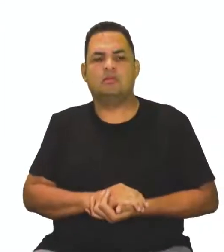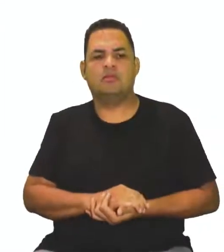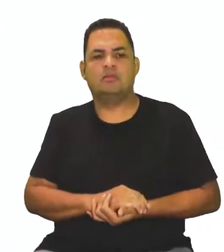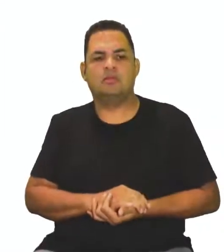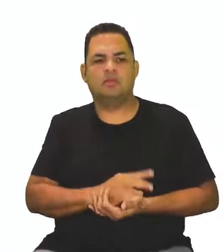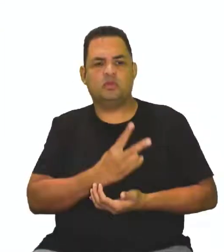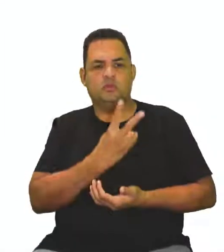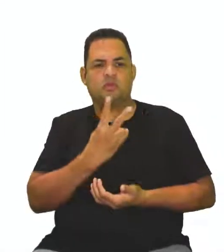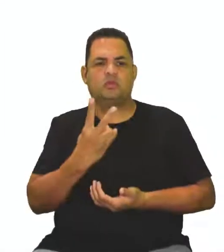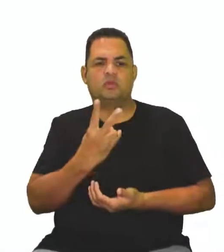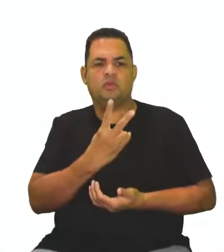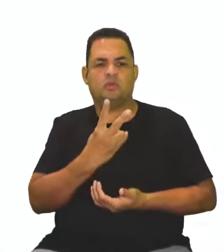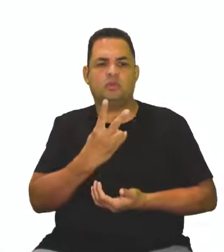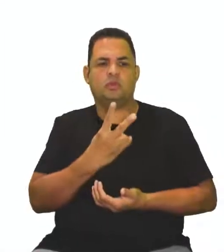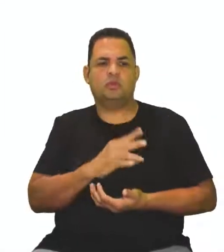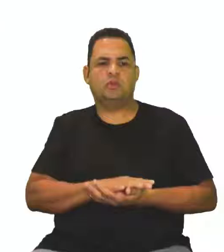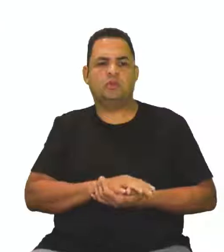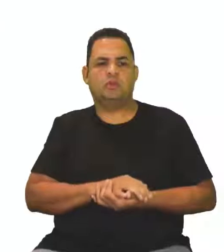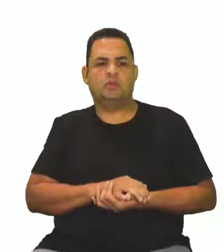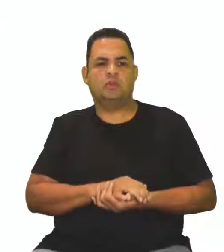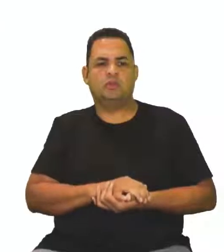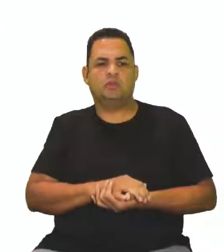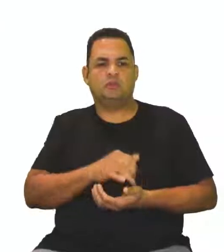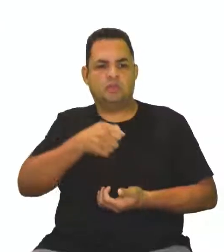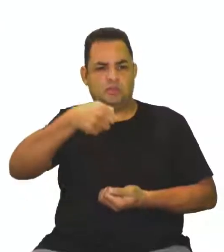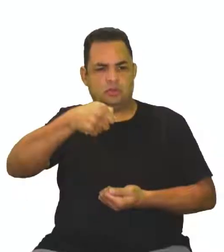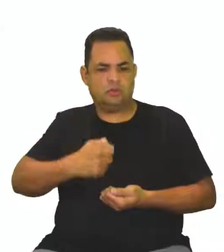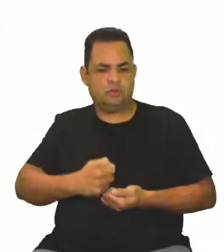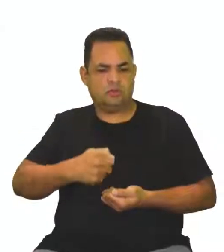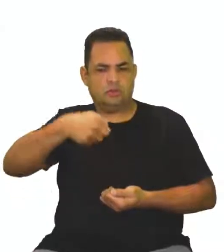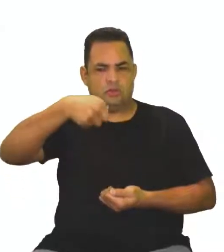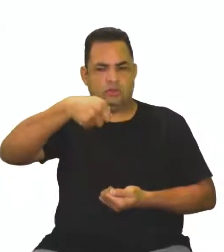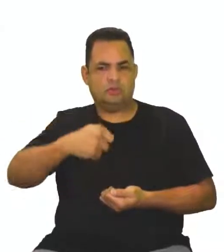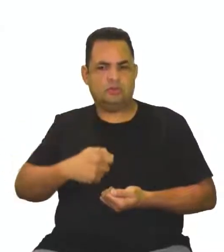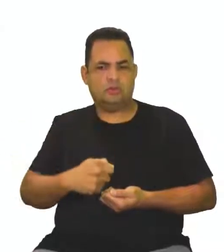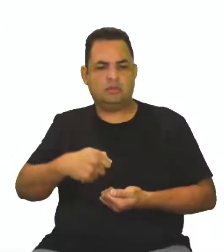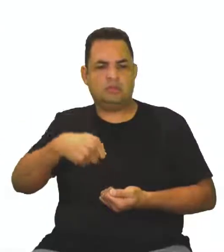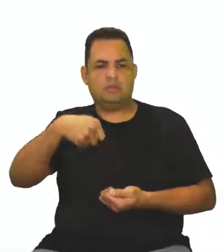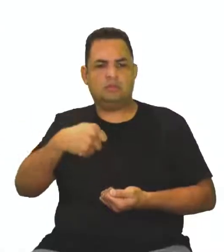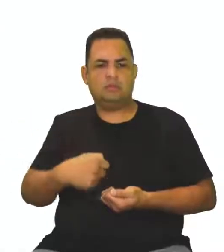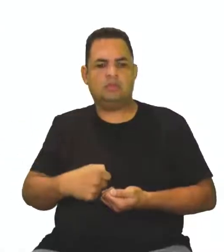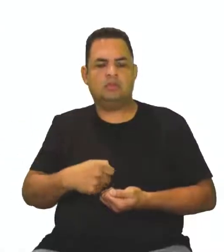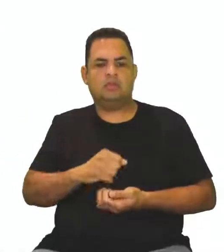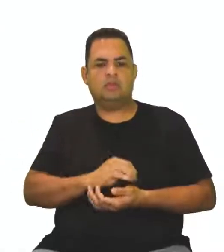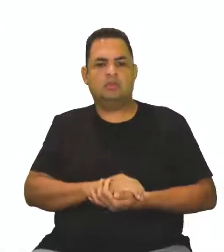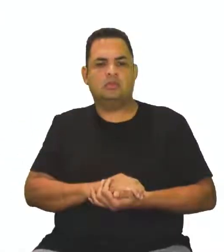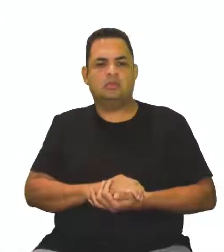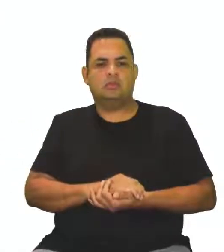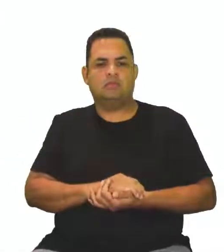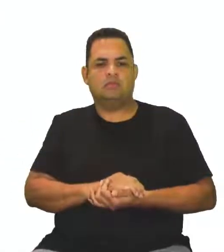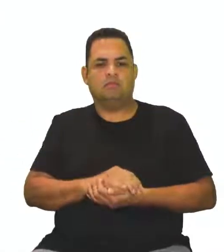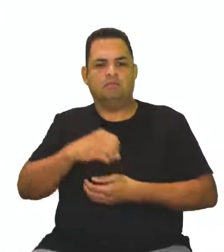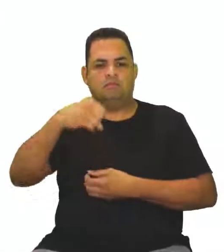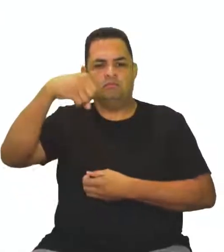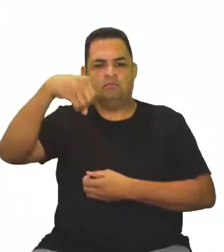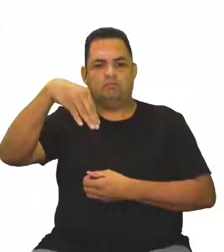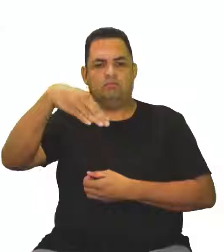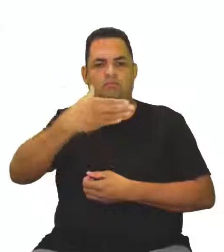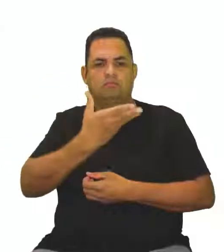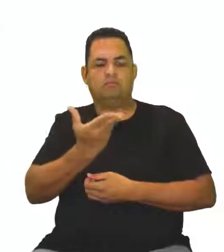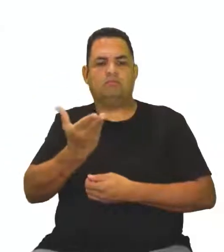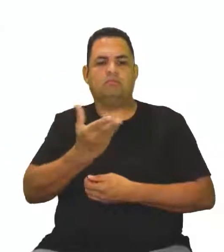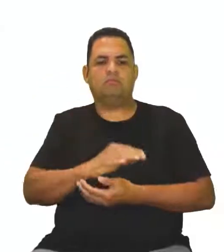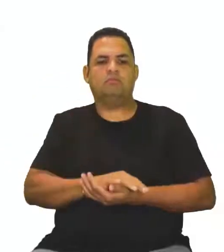duas baterias. Nós temos uma chave aqui para abrir e fechar o circuito e nós temos uma lâmpada aqui,